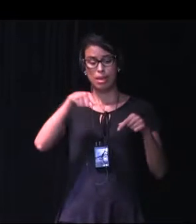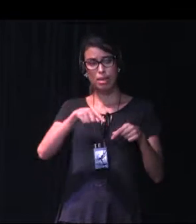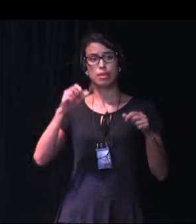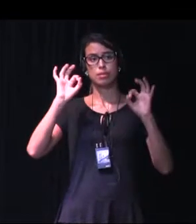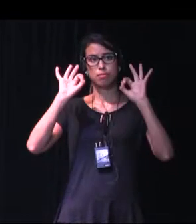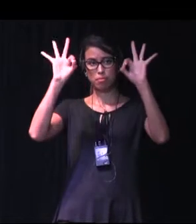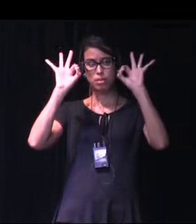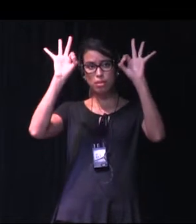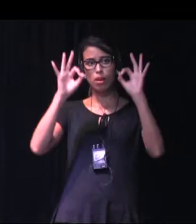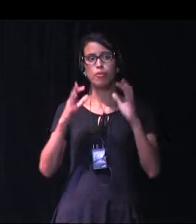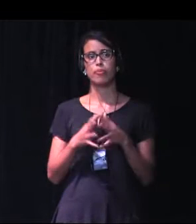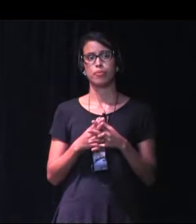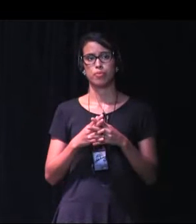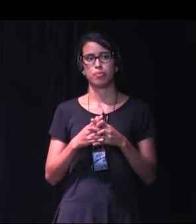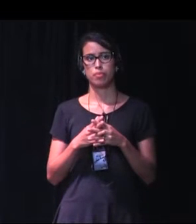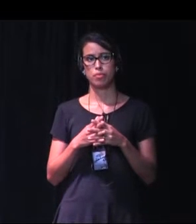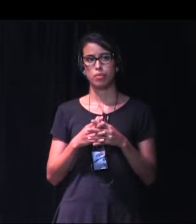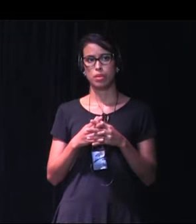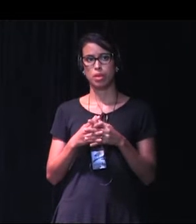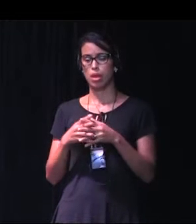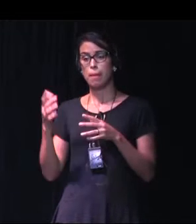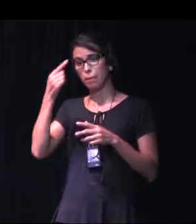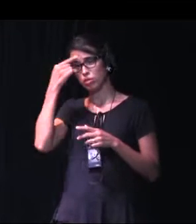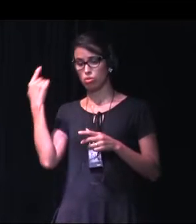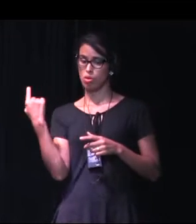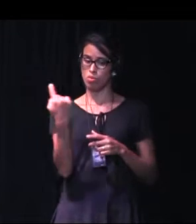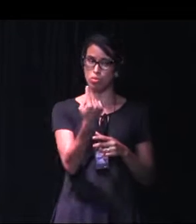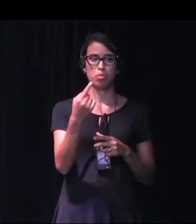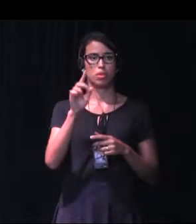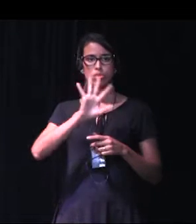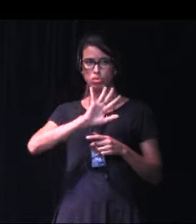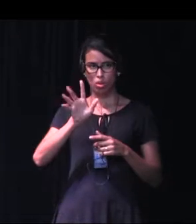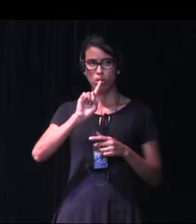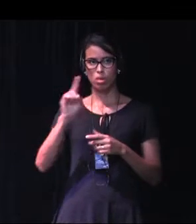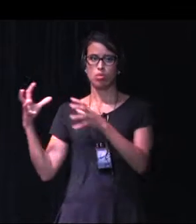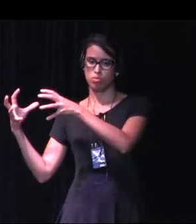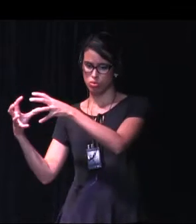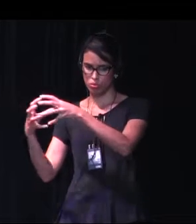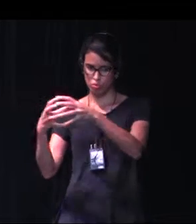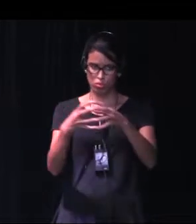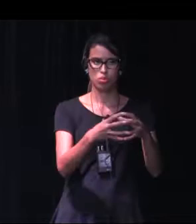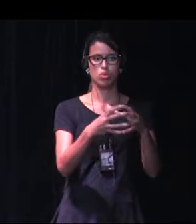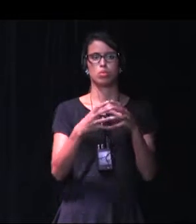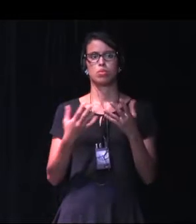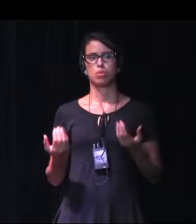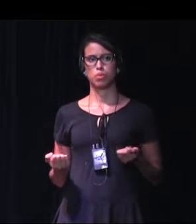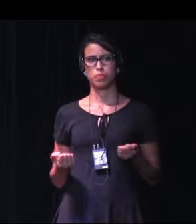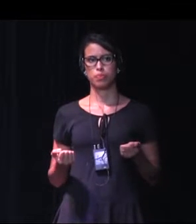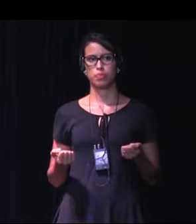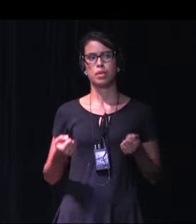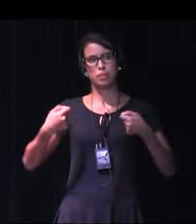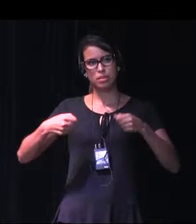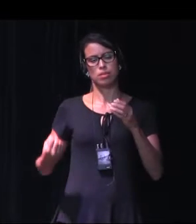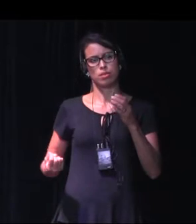ser privilegiado para o indivíduo e para a coletividade. É falso